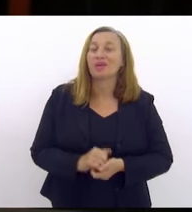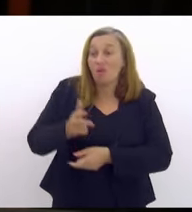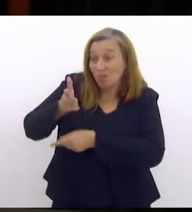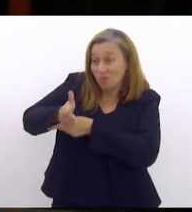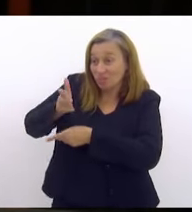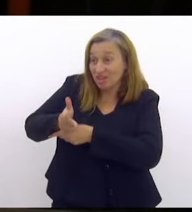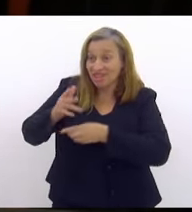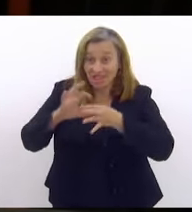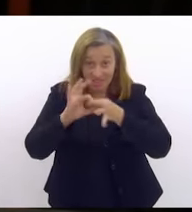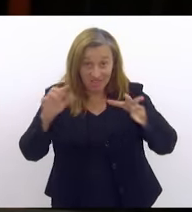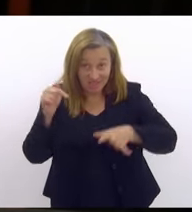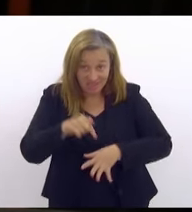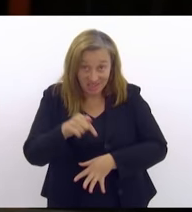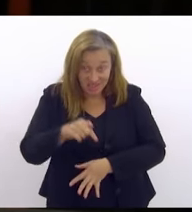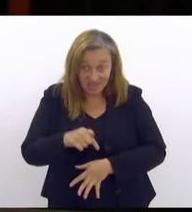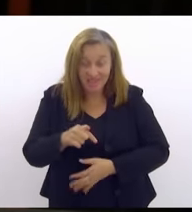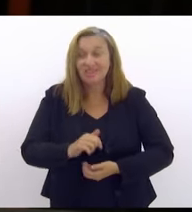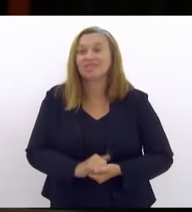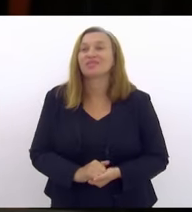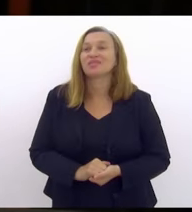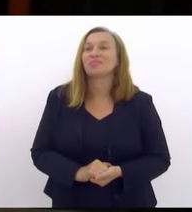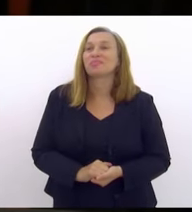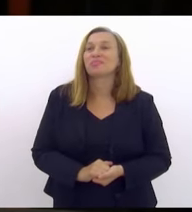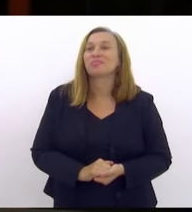quero deixar aqui,